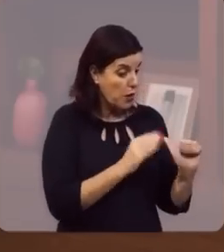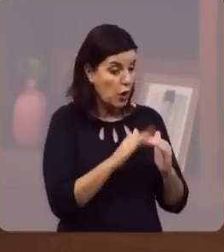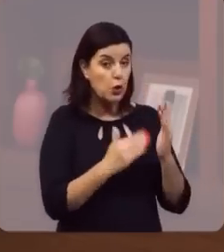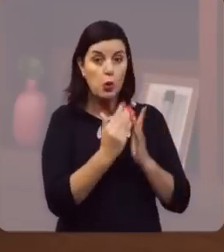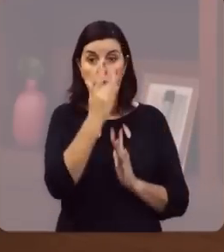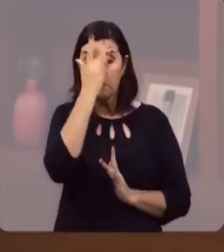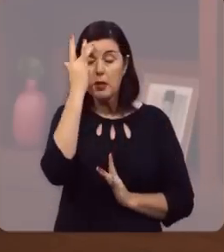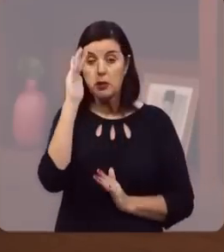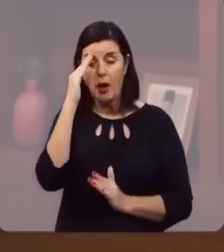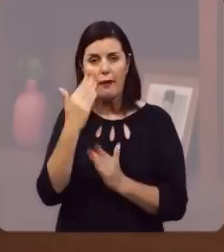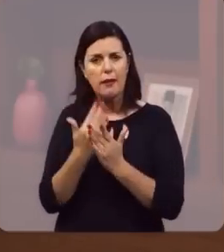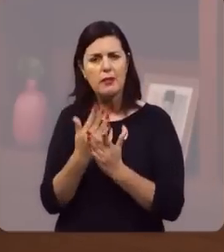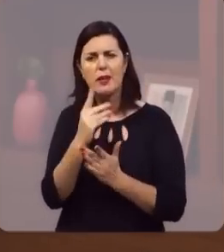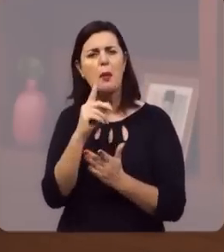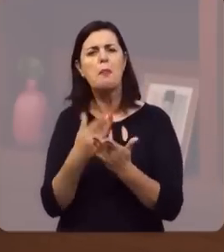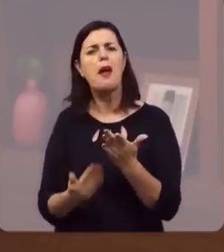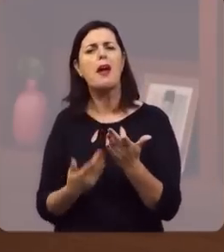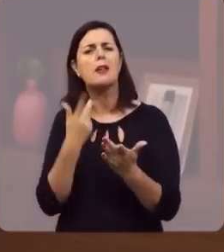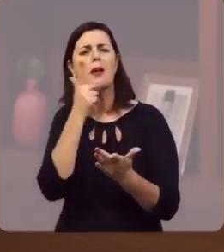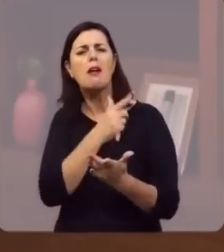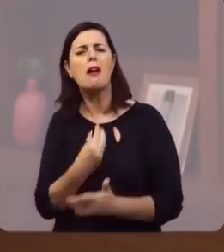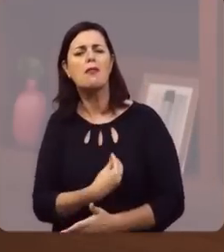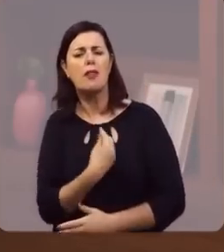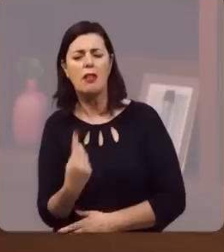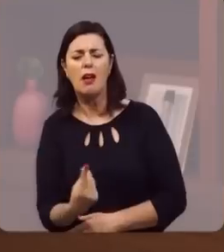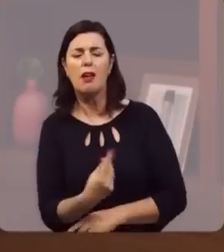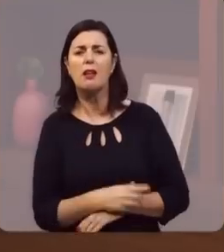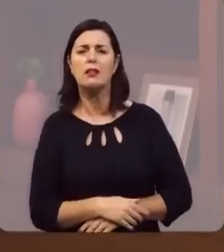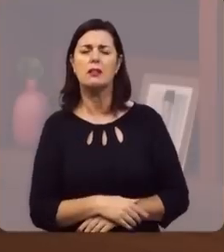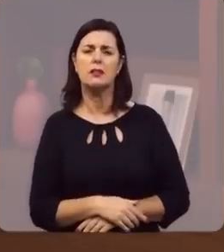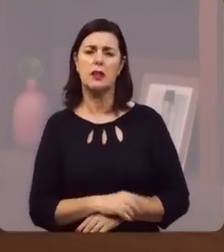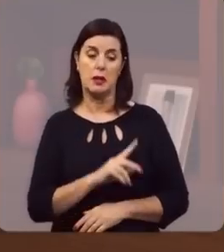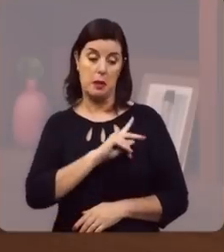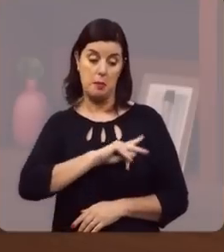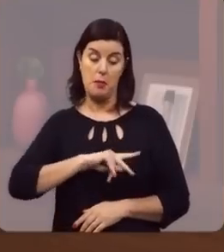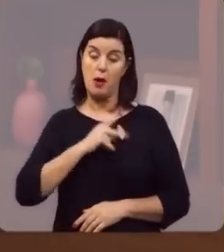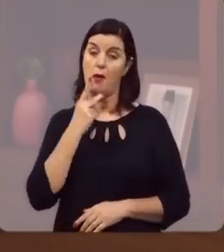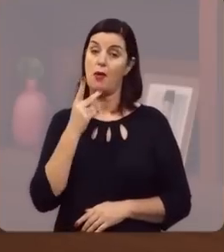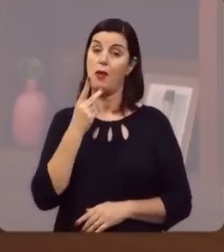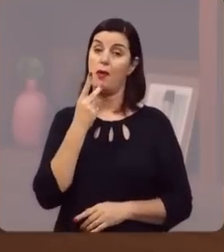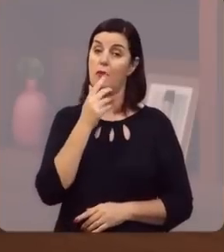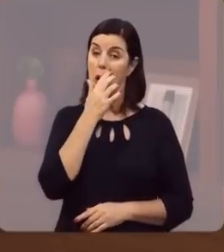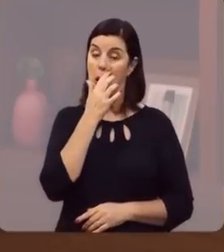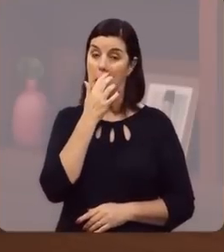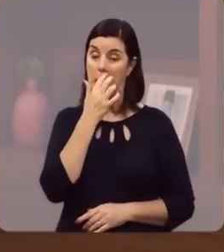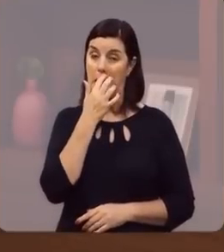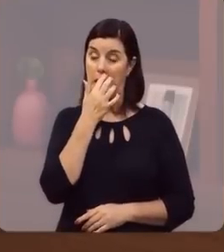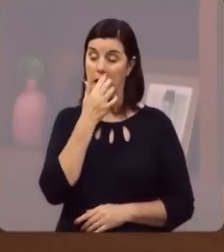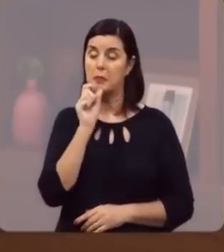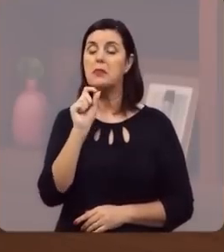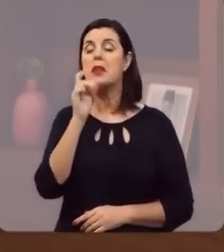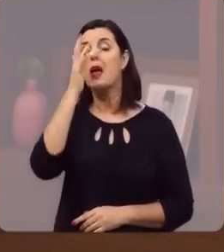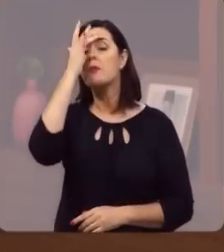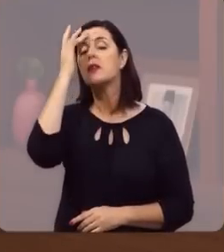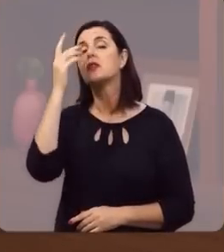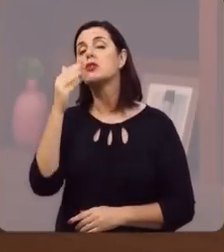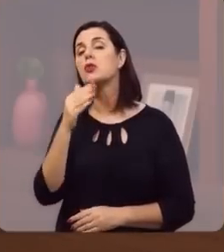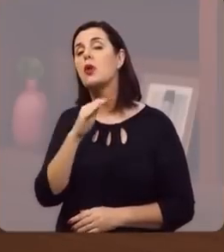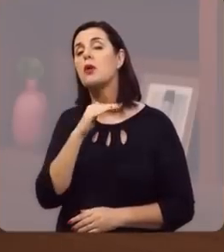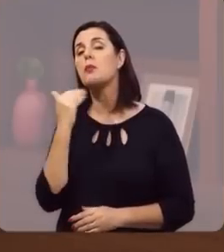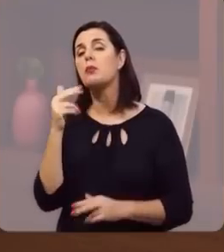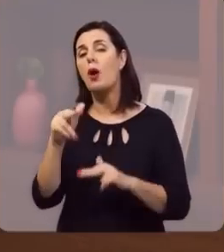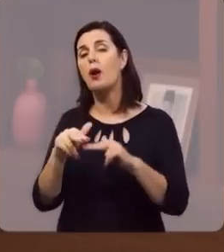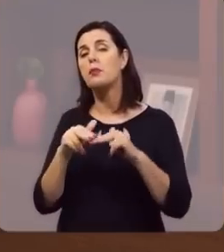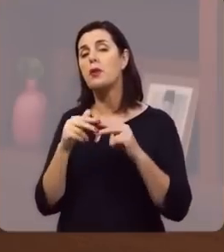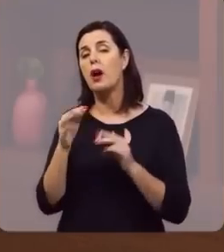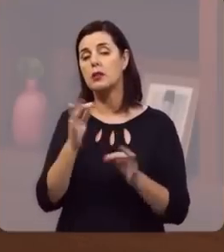pereça mas tenha a vida eterna o apóstolo Paulo diz que dificilmente alguém morreria por um justo mas